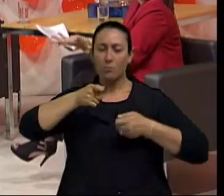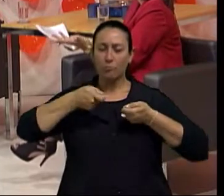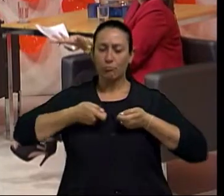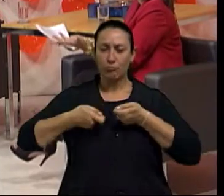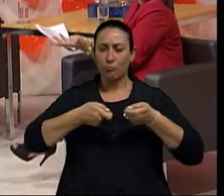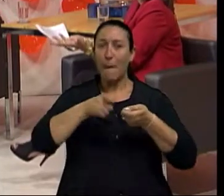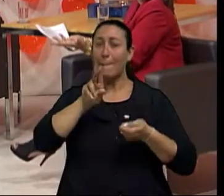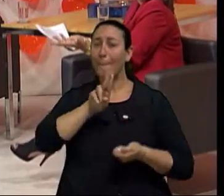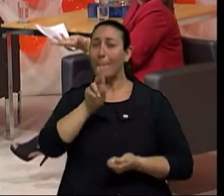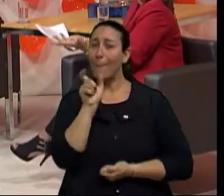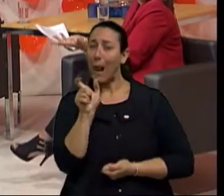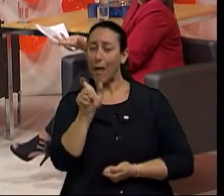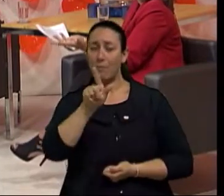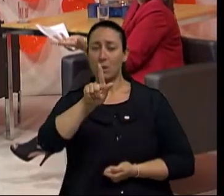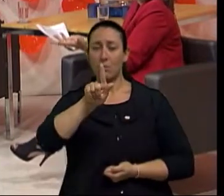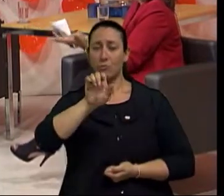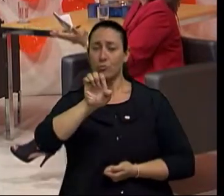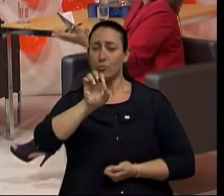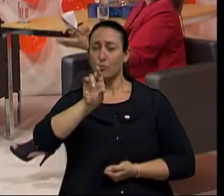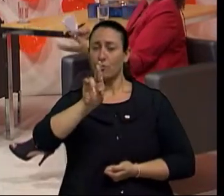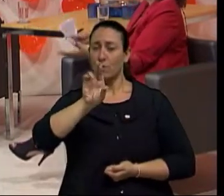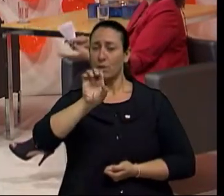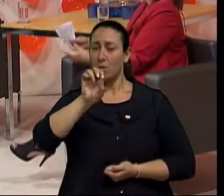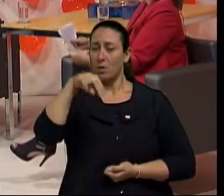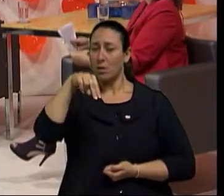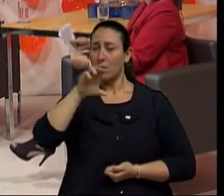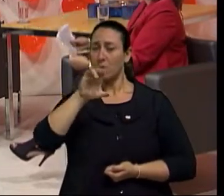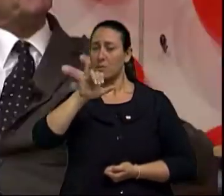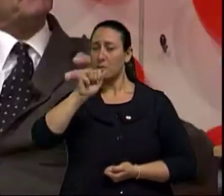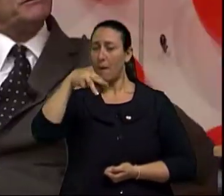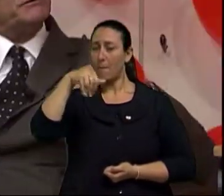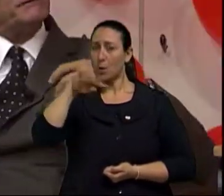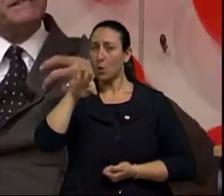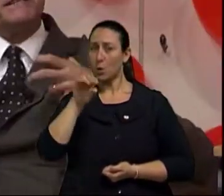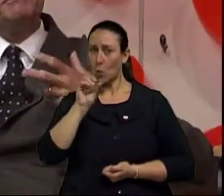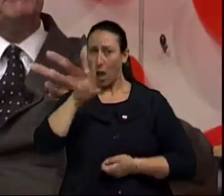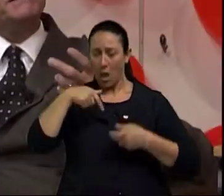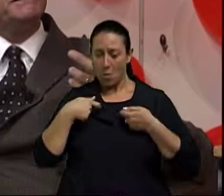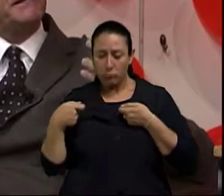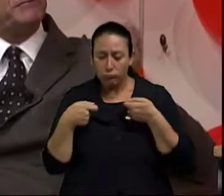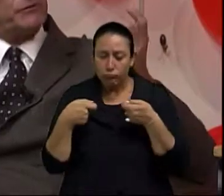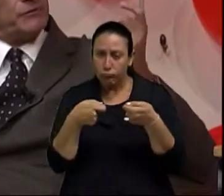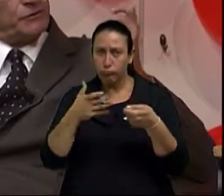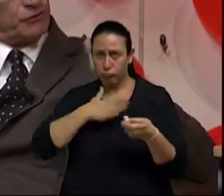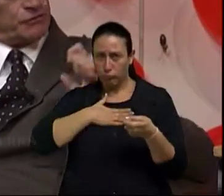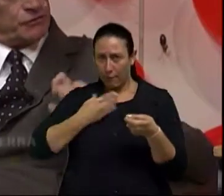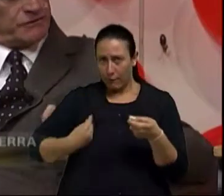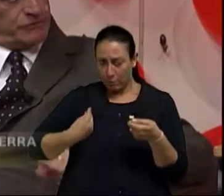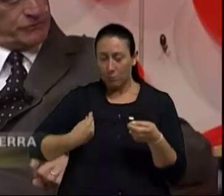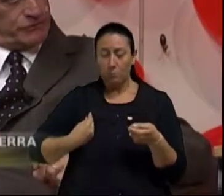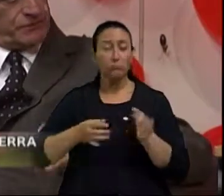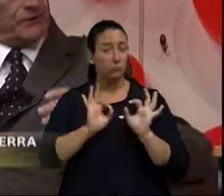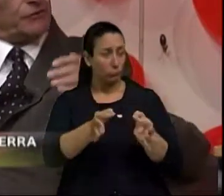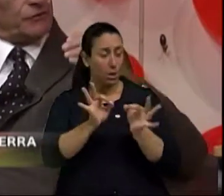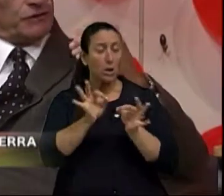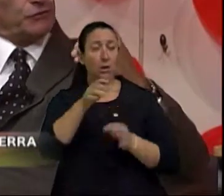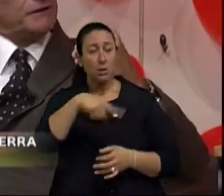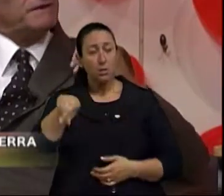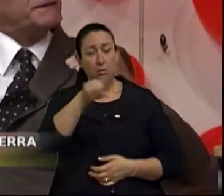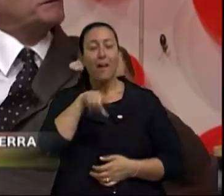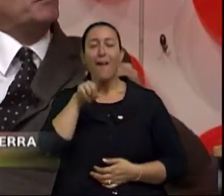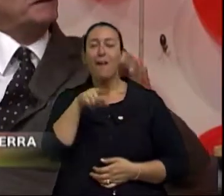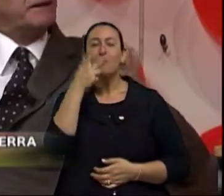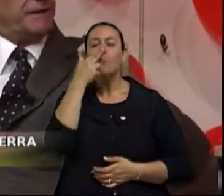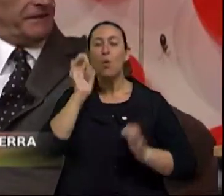tenho. Gerenciar, administrar. Ah, ok. Disciplinar. Eu preciso ter uma disciplina para o idoso dos anos do